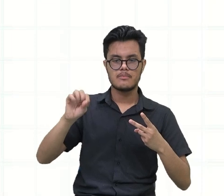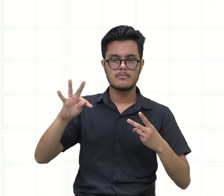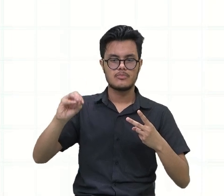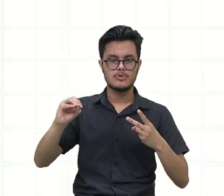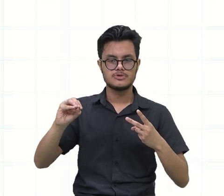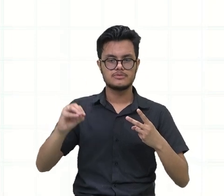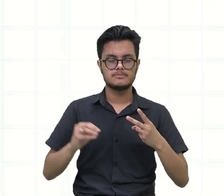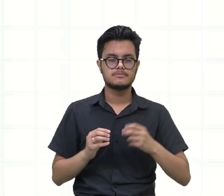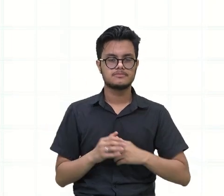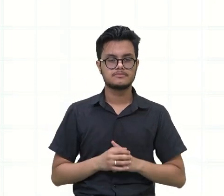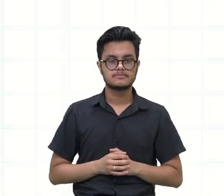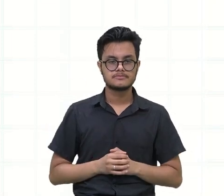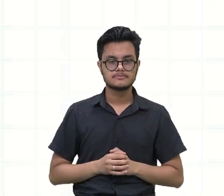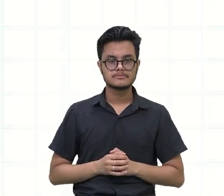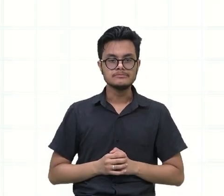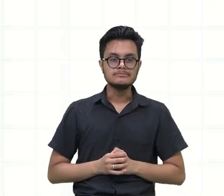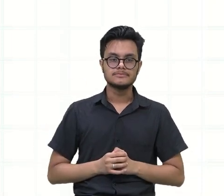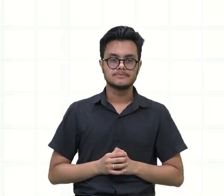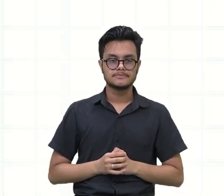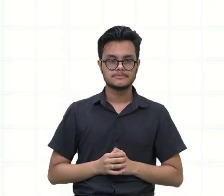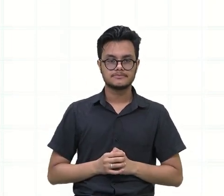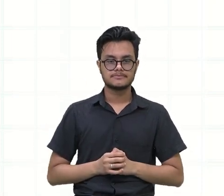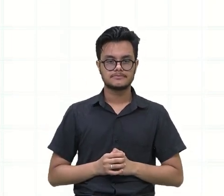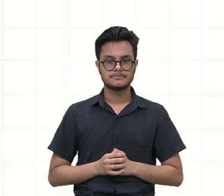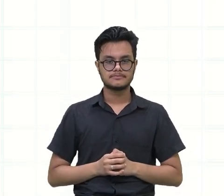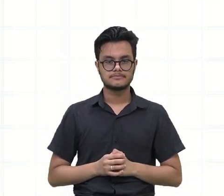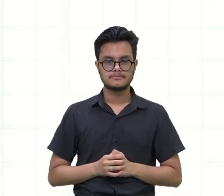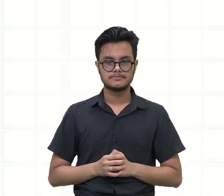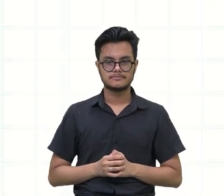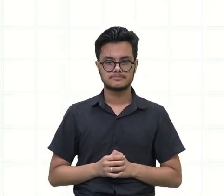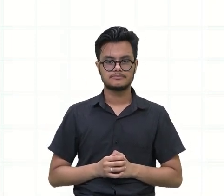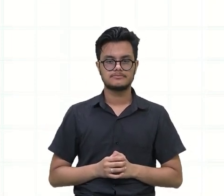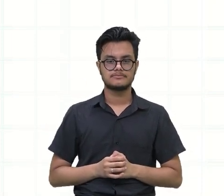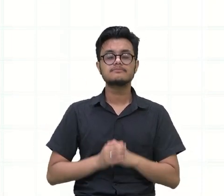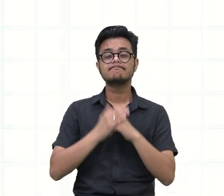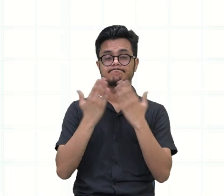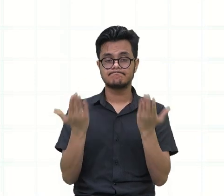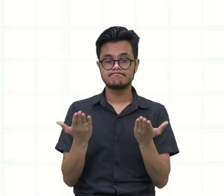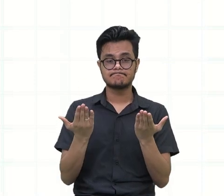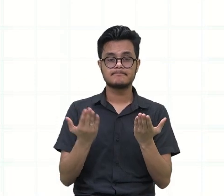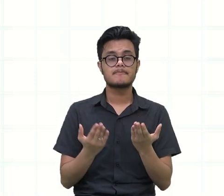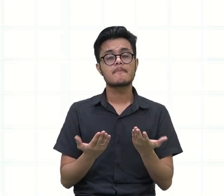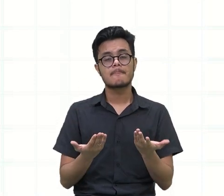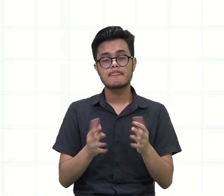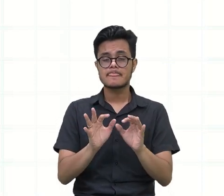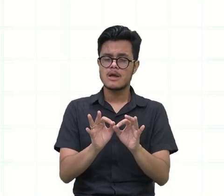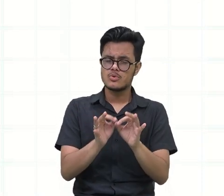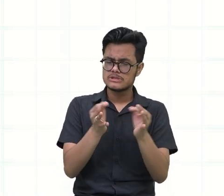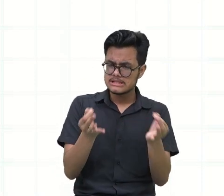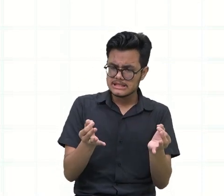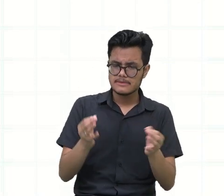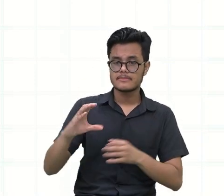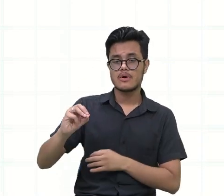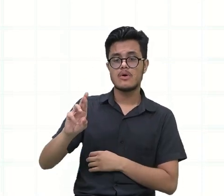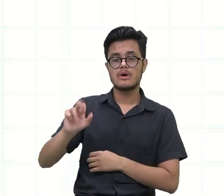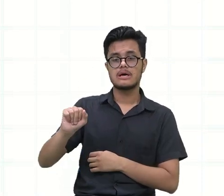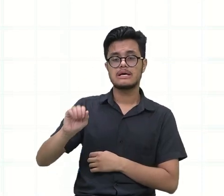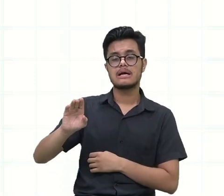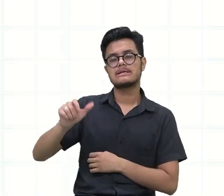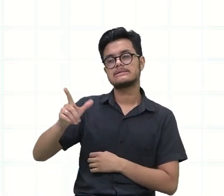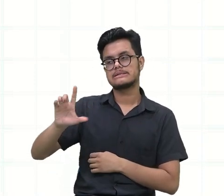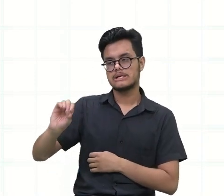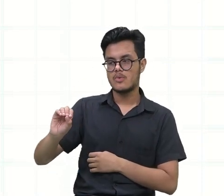composto, certo? O período simples também é chamado de oração absoluta,